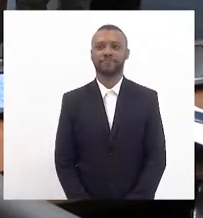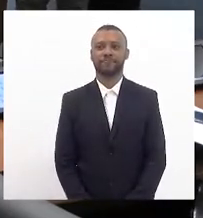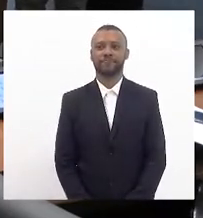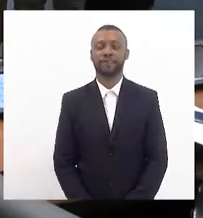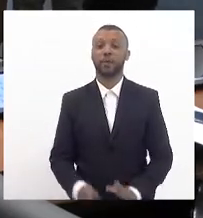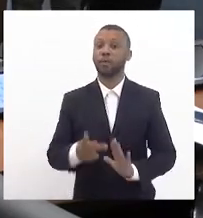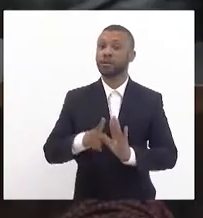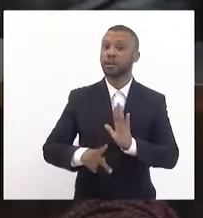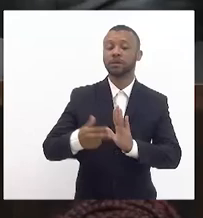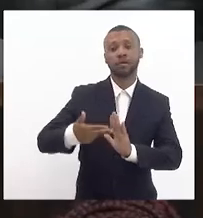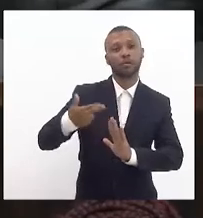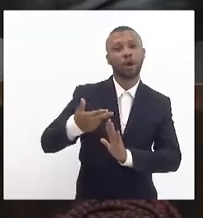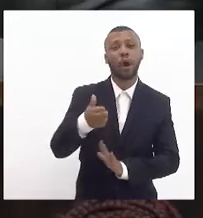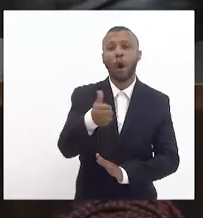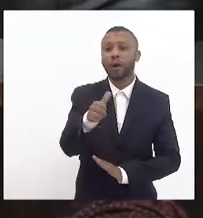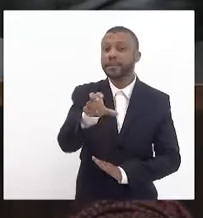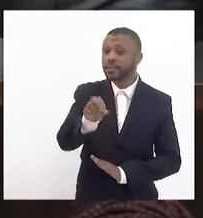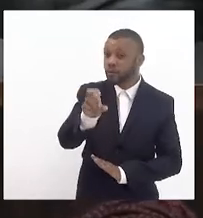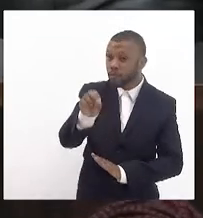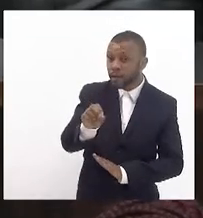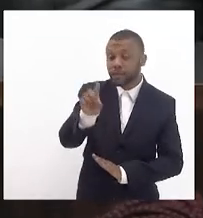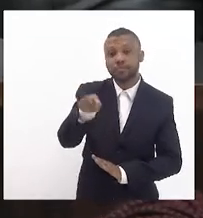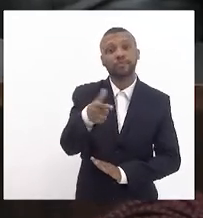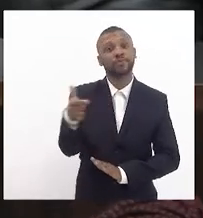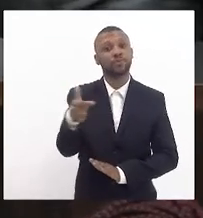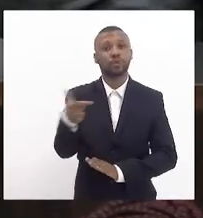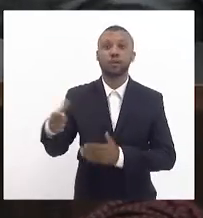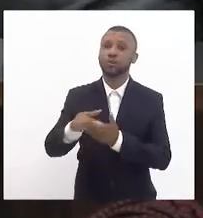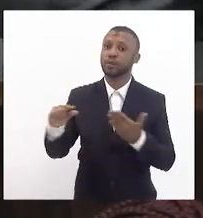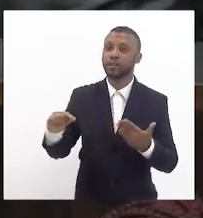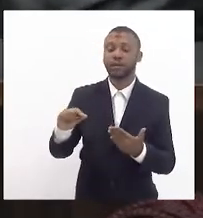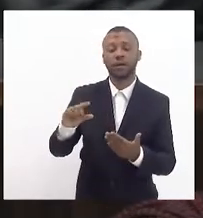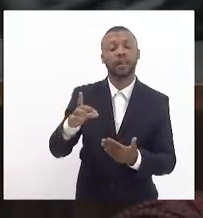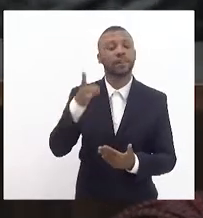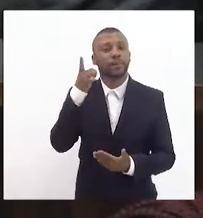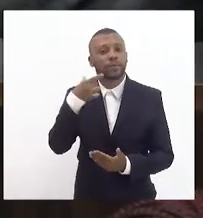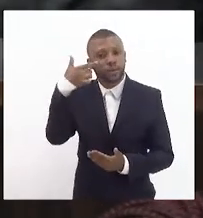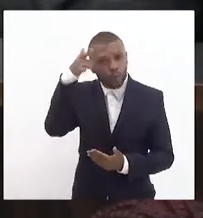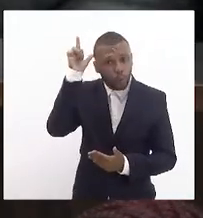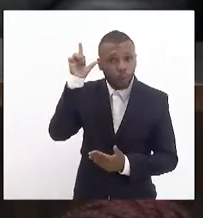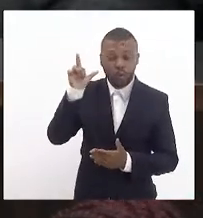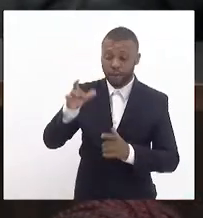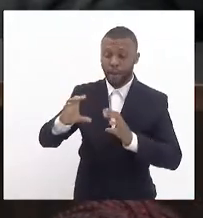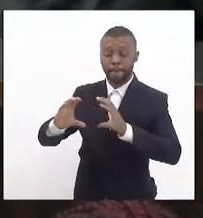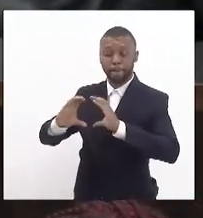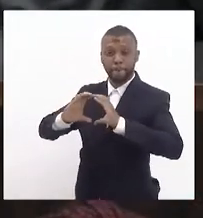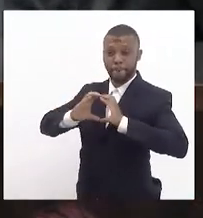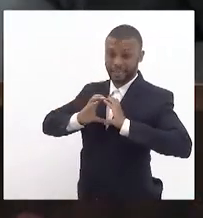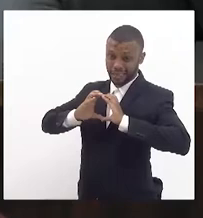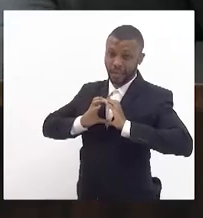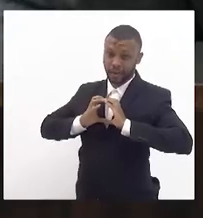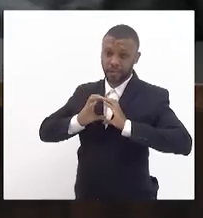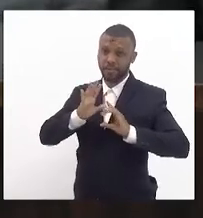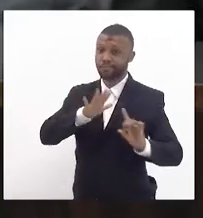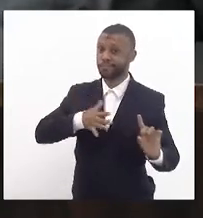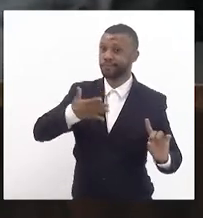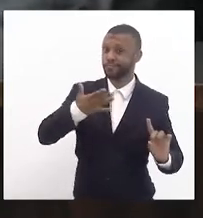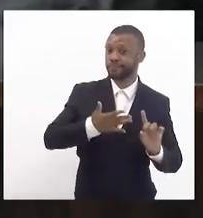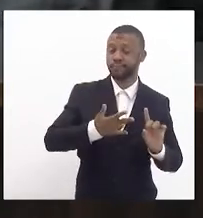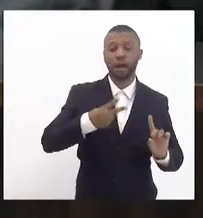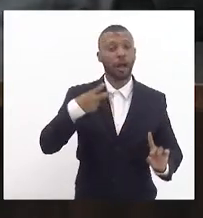Projeto de resolução 1150 de 22, de autoria do deputado Luiz Paulo. Concede medalha Tiradentes, respectivo diploma, à